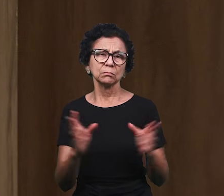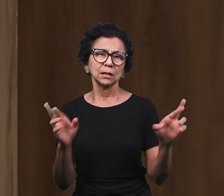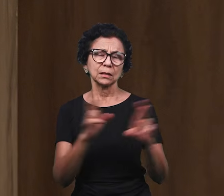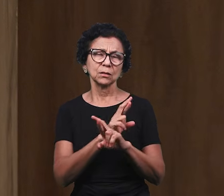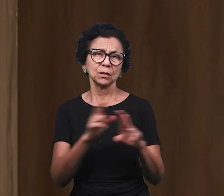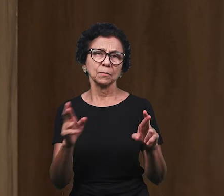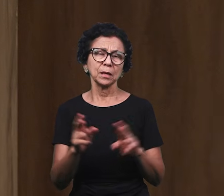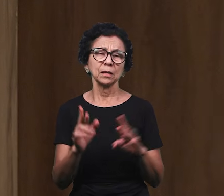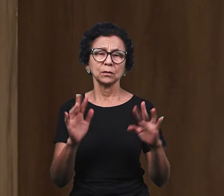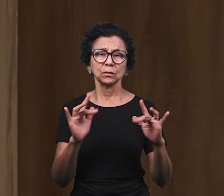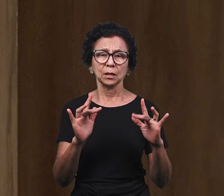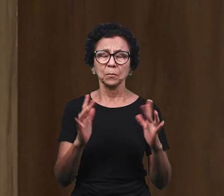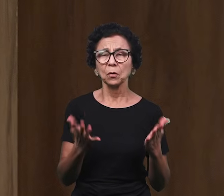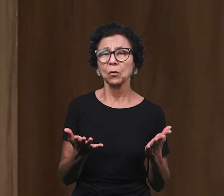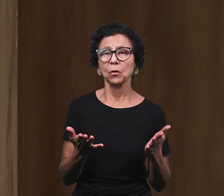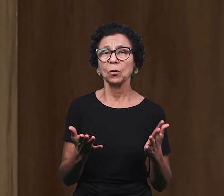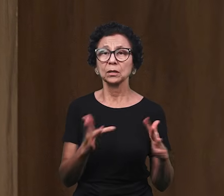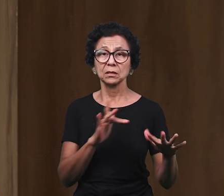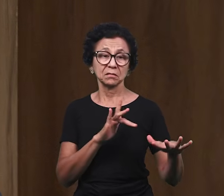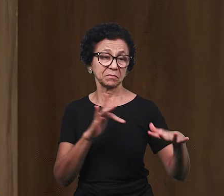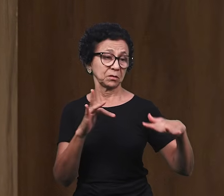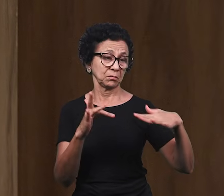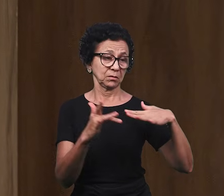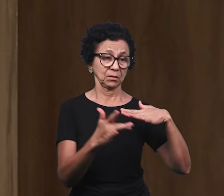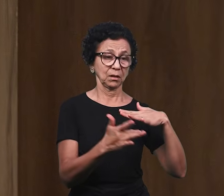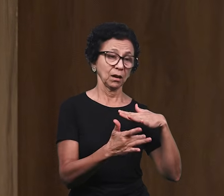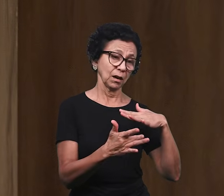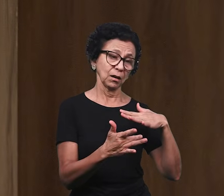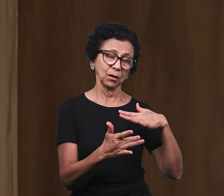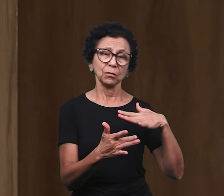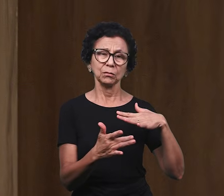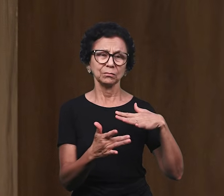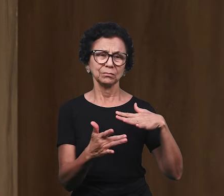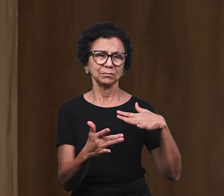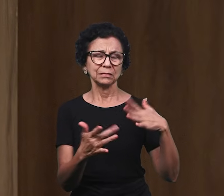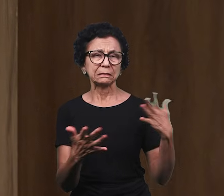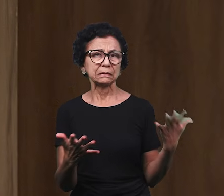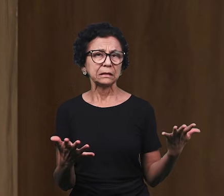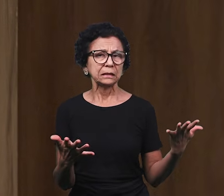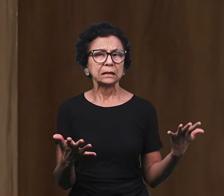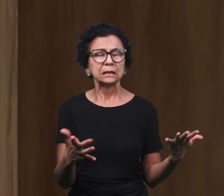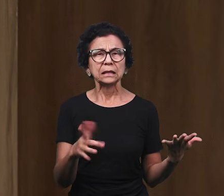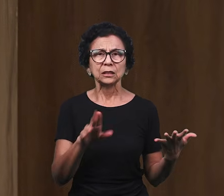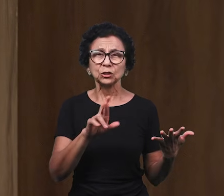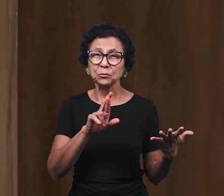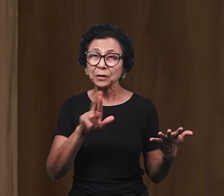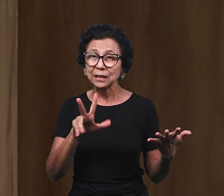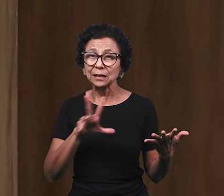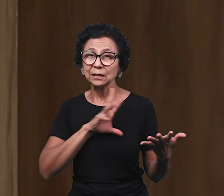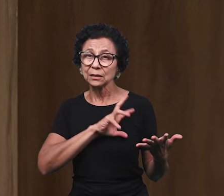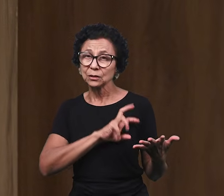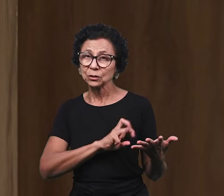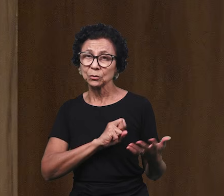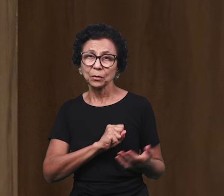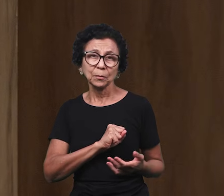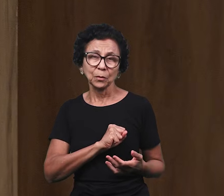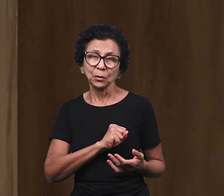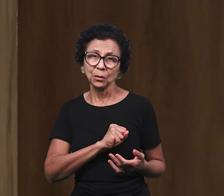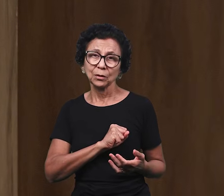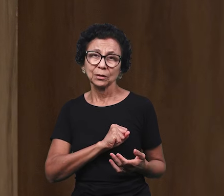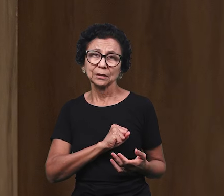Relacionamento pela rede social, que acaba confundindo. O amor de Deus excede tudo